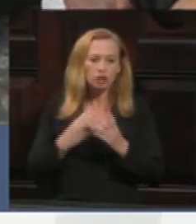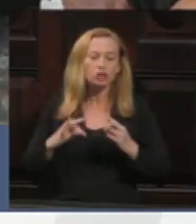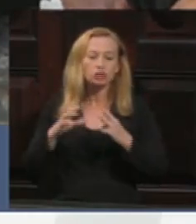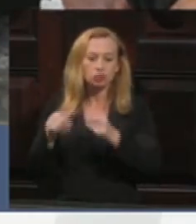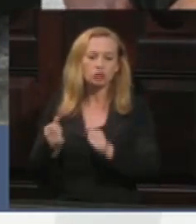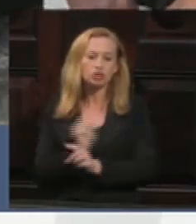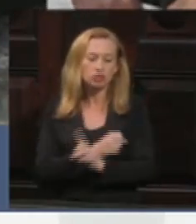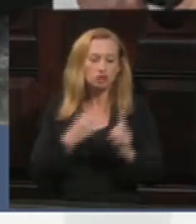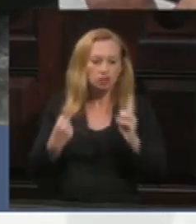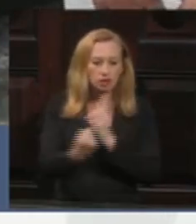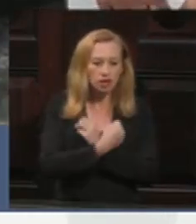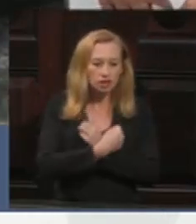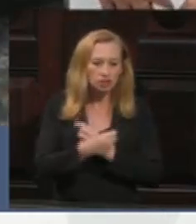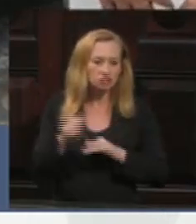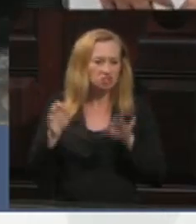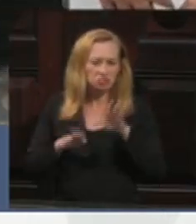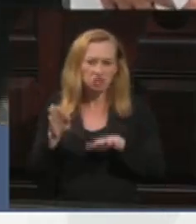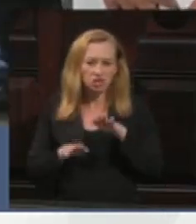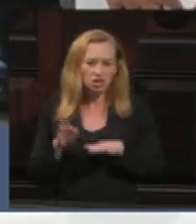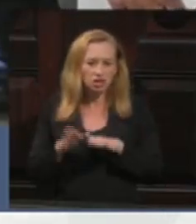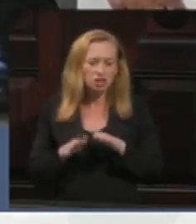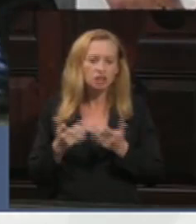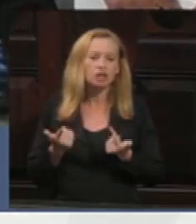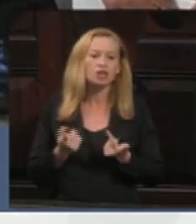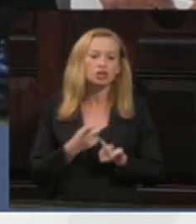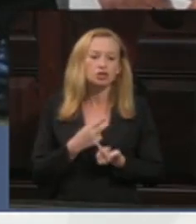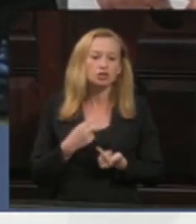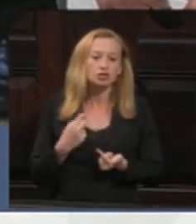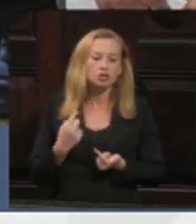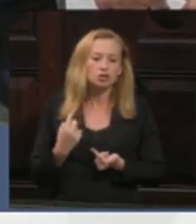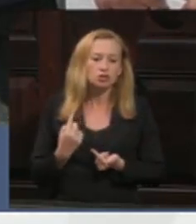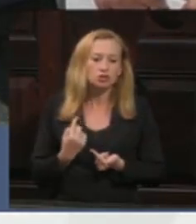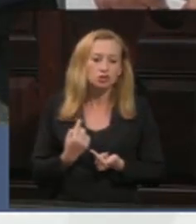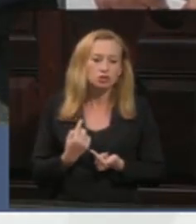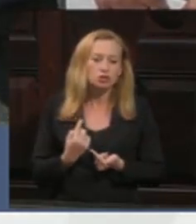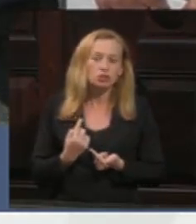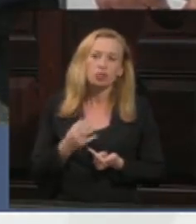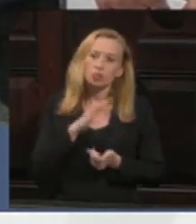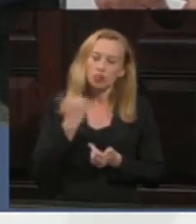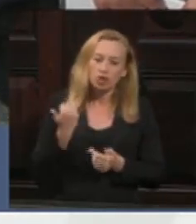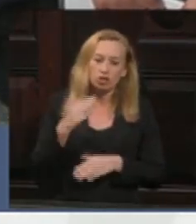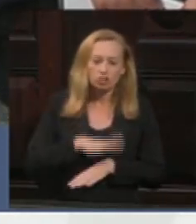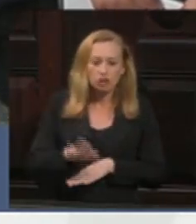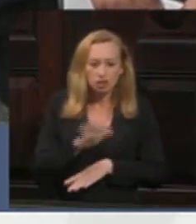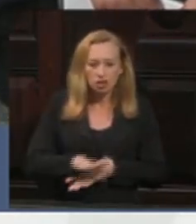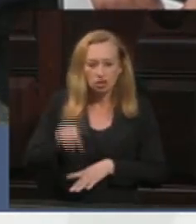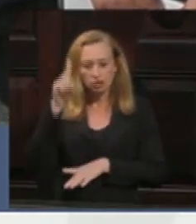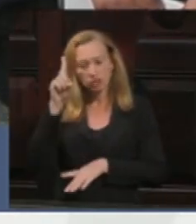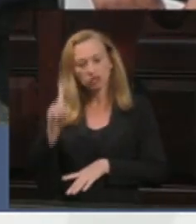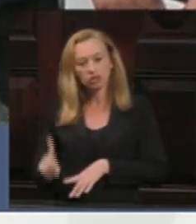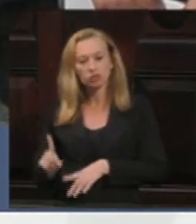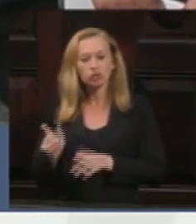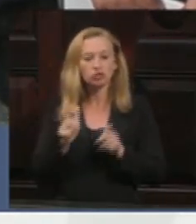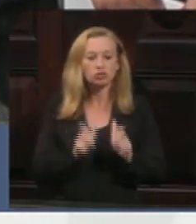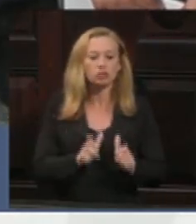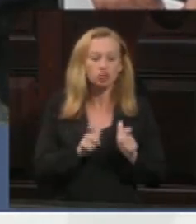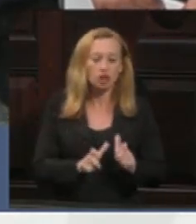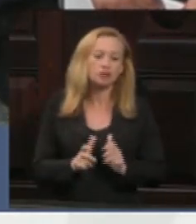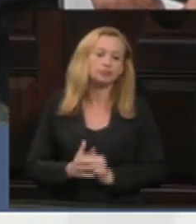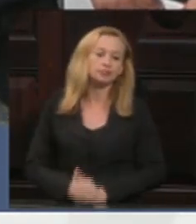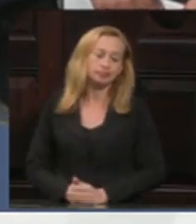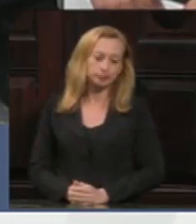Que a gente, independente de diferentes visões, possa entender que morreram crianças, a diretora, e eu acho que, se o senhor presidente